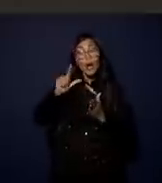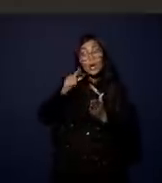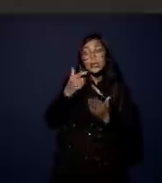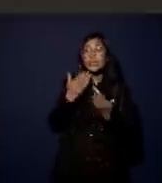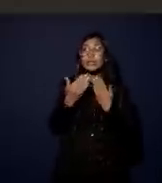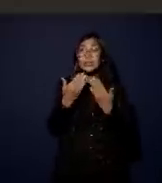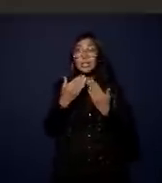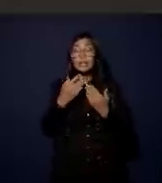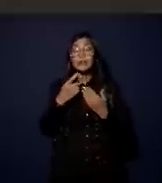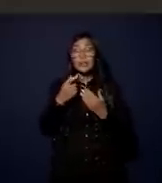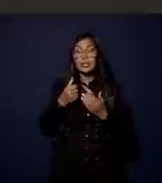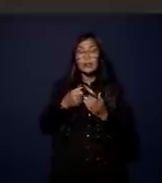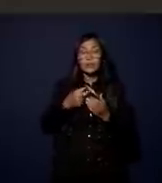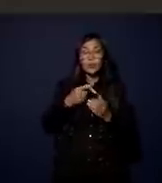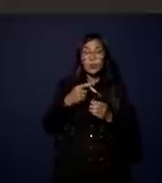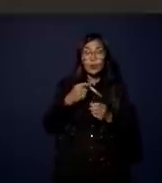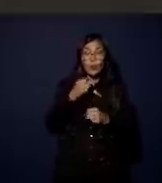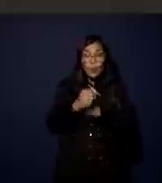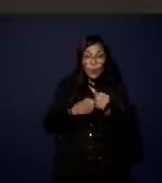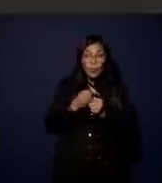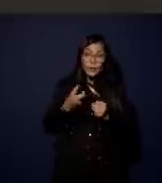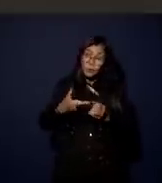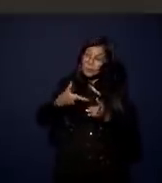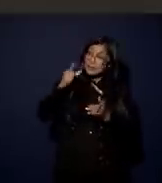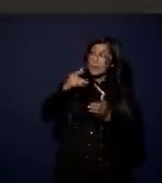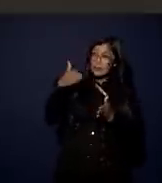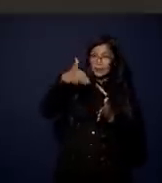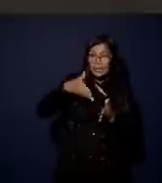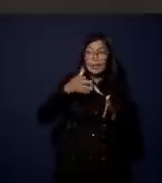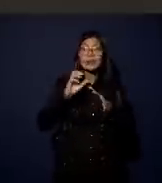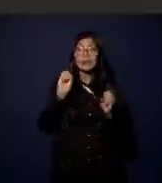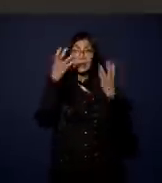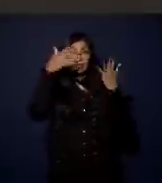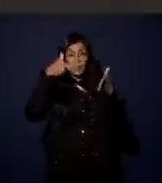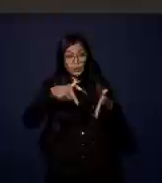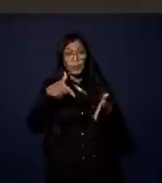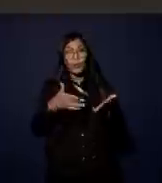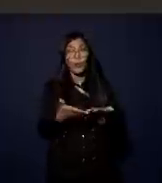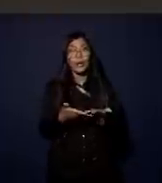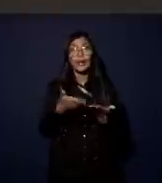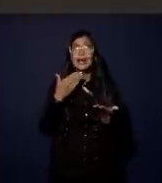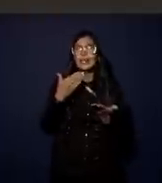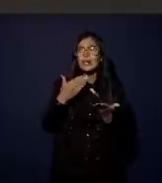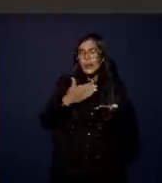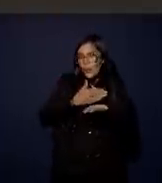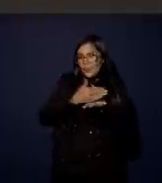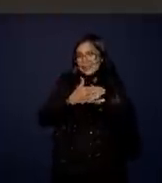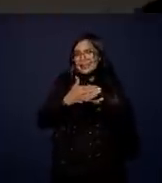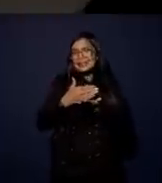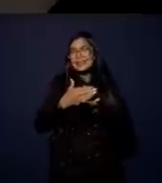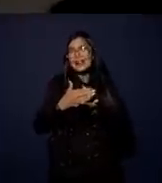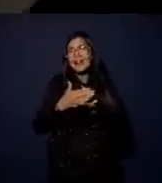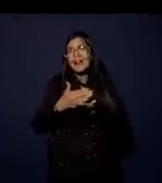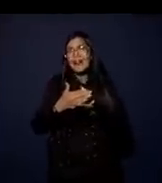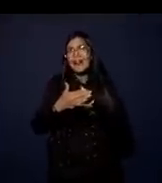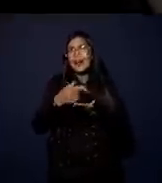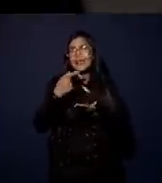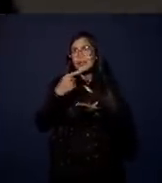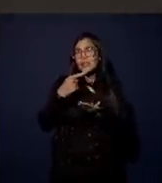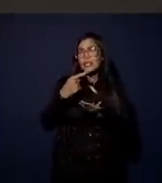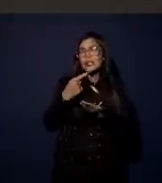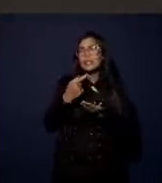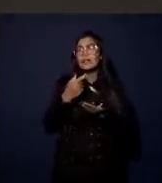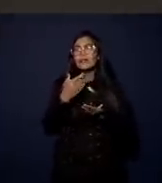do ano passado e do evento é desse ano de certa forma começa a mostrar como diria One